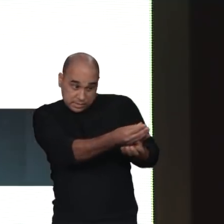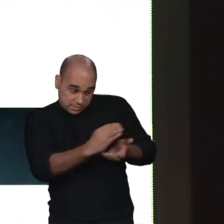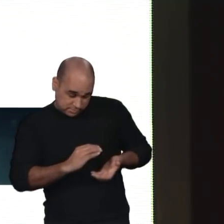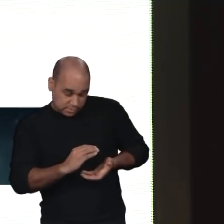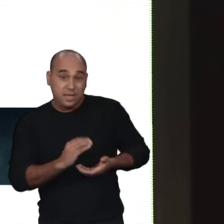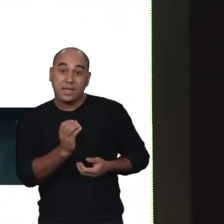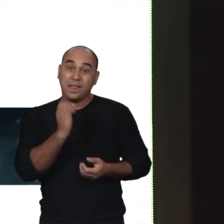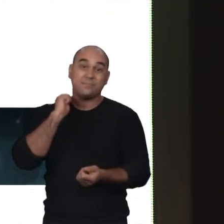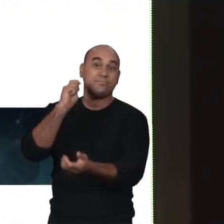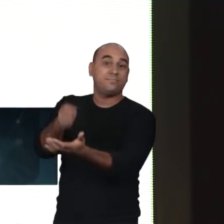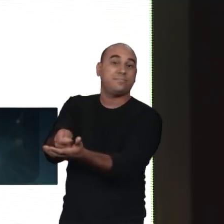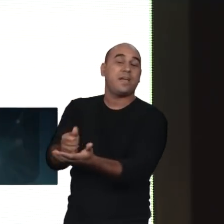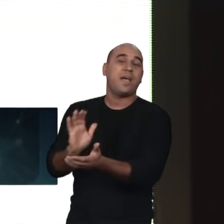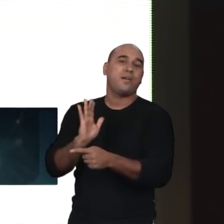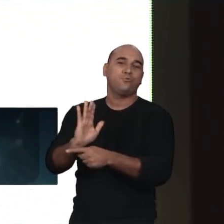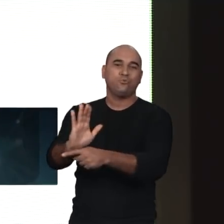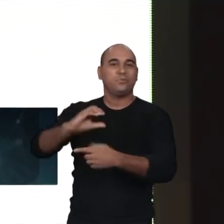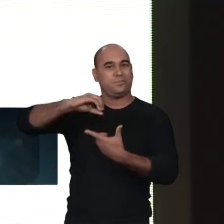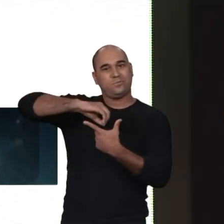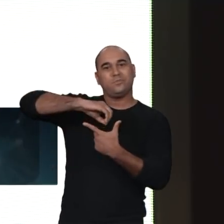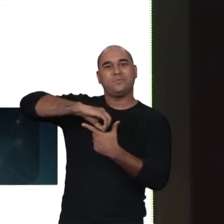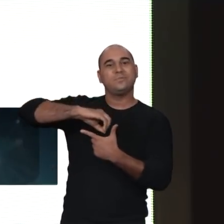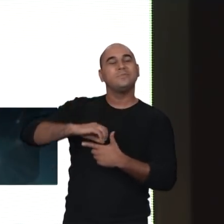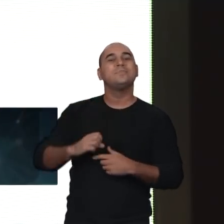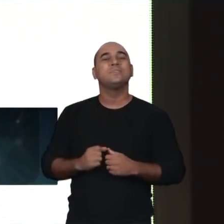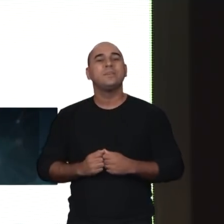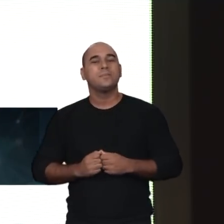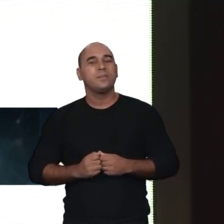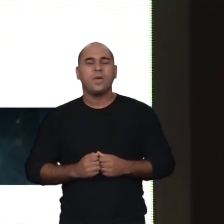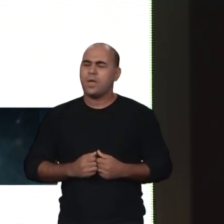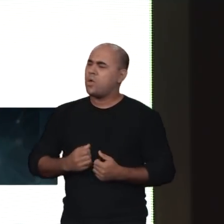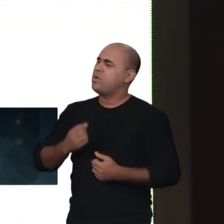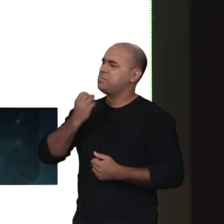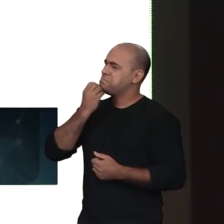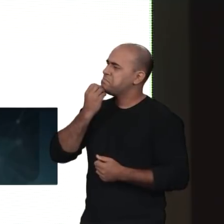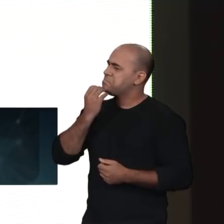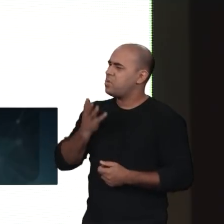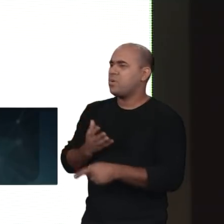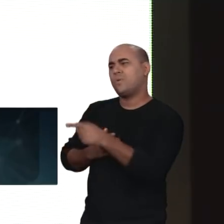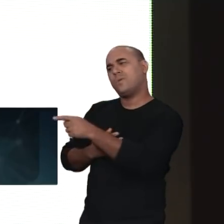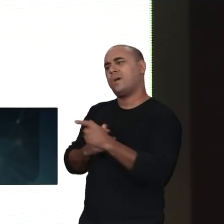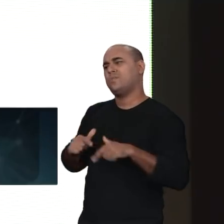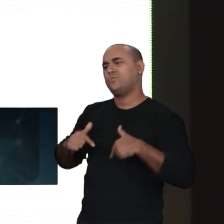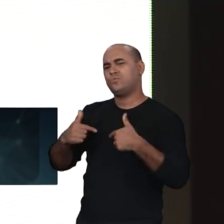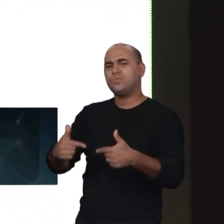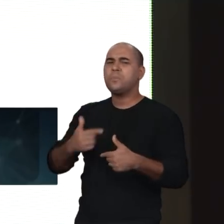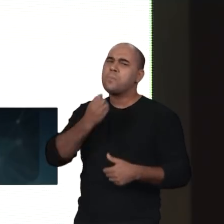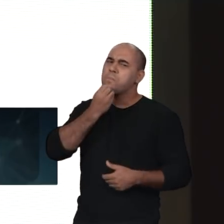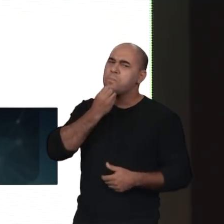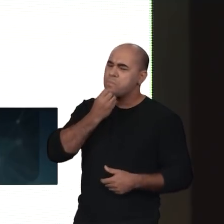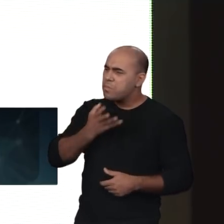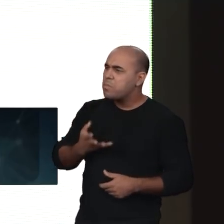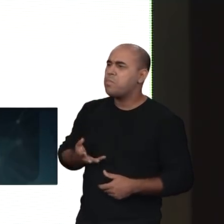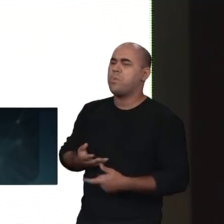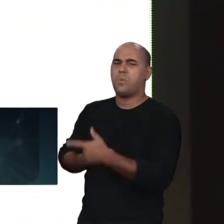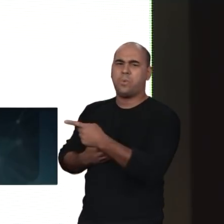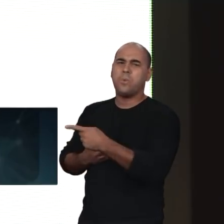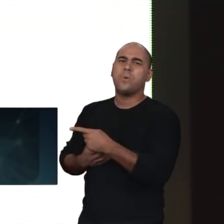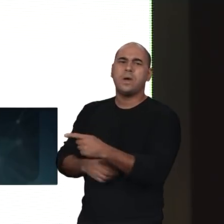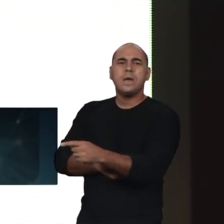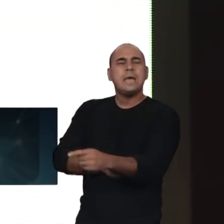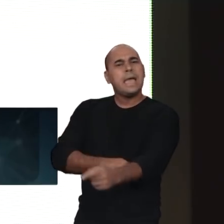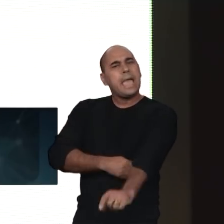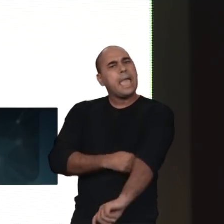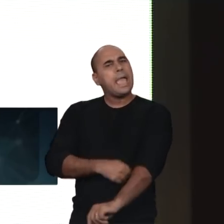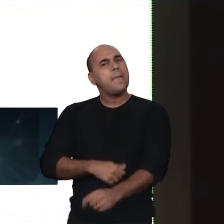que eu tenho perante Deus e perante todo o público da TV Novo Tempo é honrar uma atitude como essa, tentando produzir pelo menos o melhor conteúdo